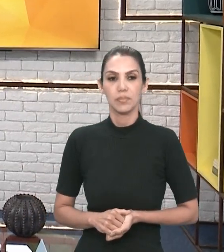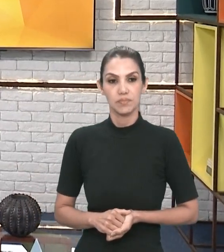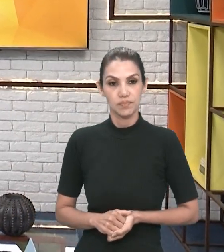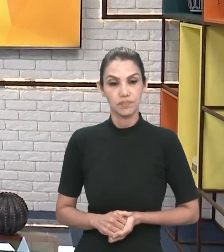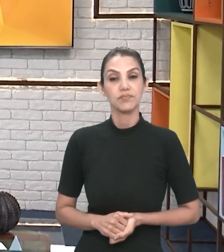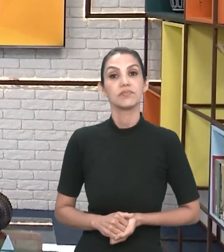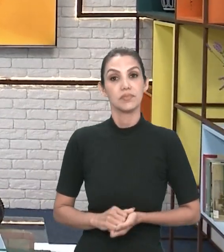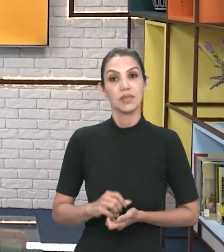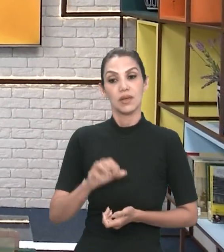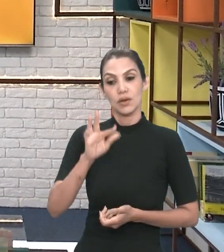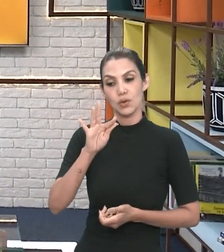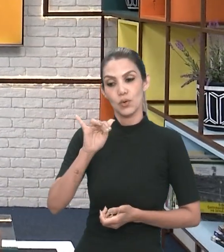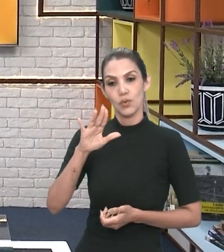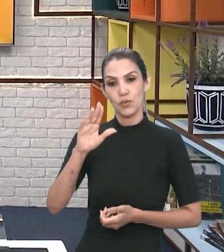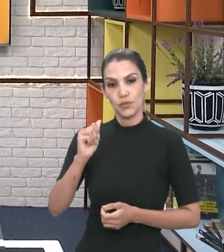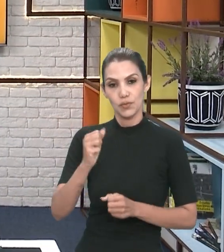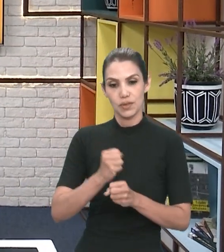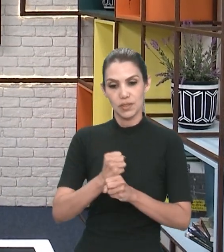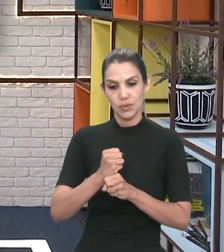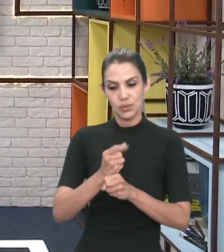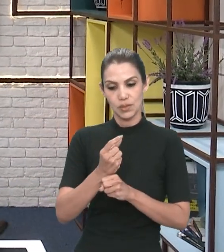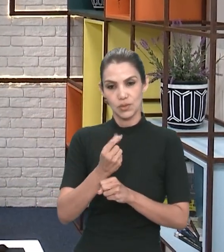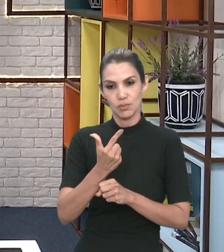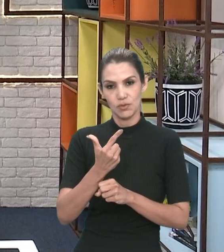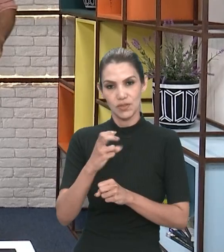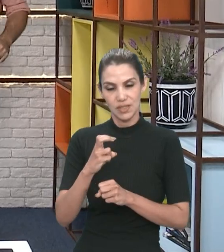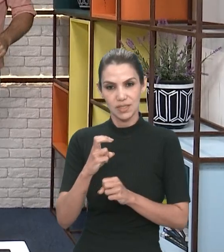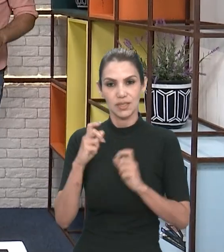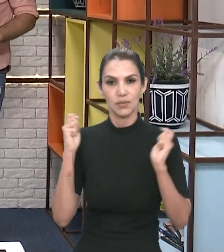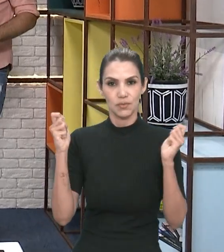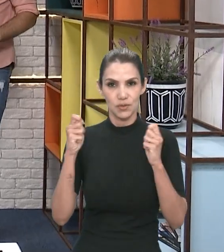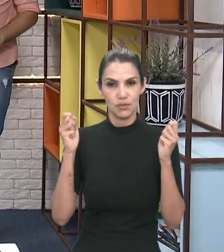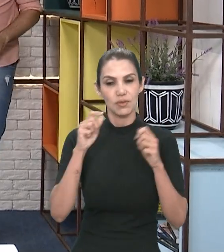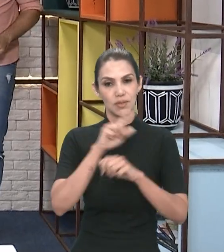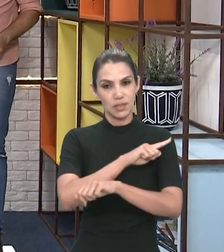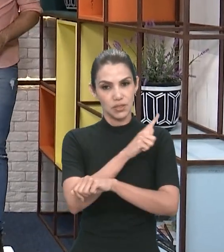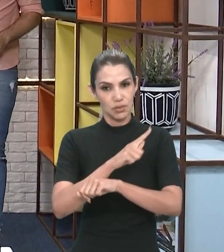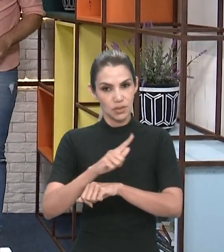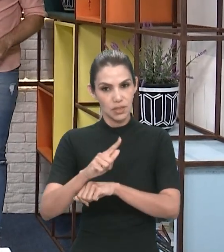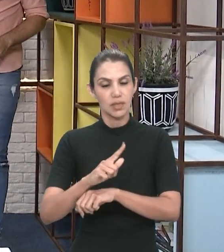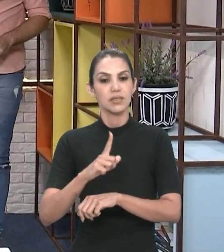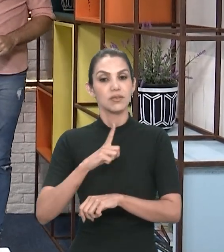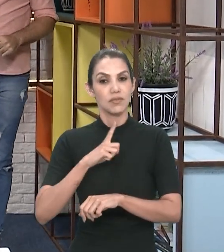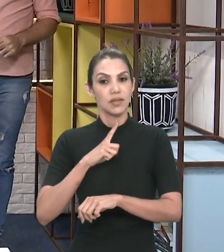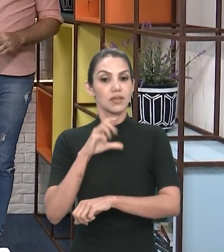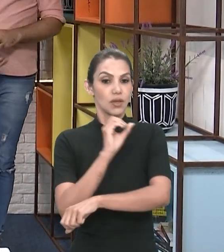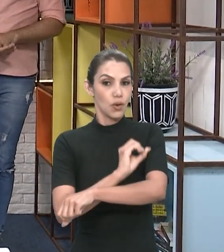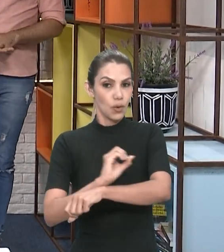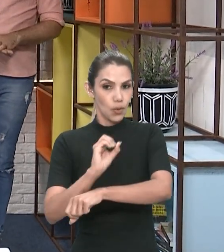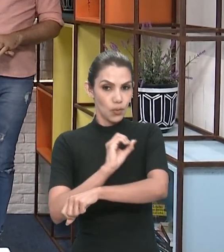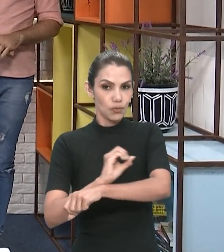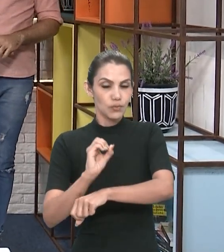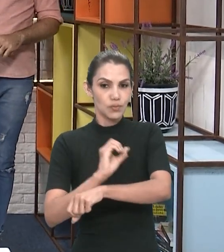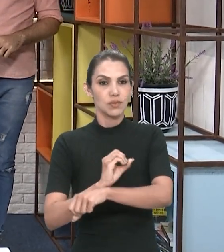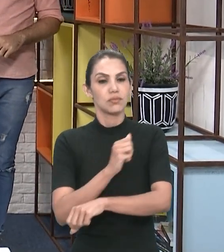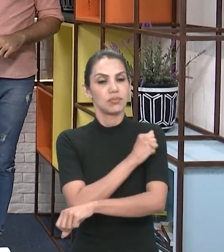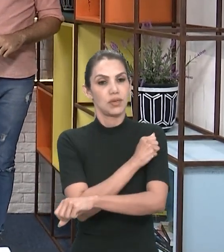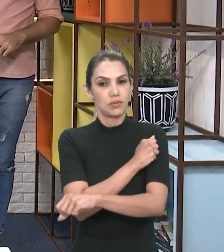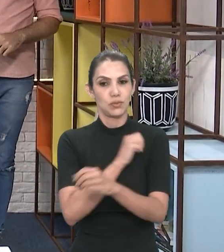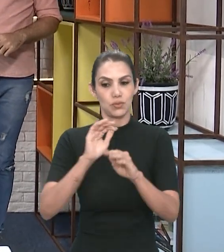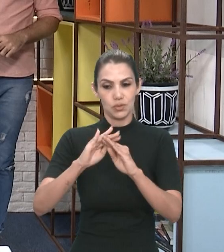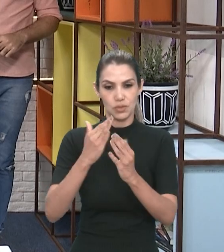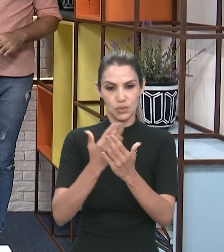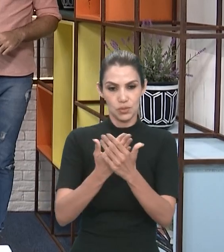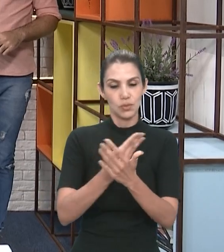FICA 2025 terá oficinas de cinema e educação para alunos da rede pública na cidade de Goiás. A iniciativa promovida